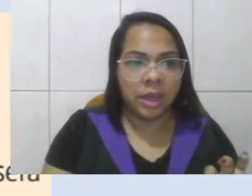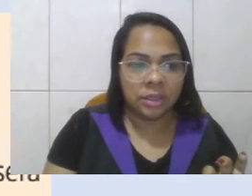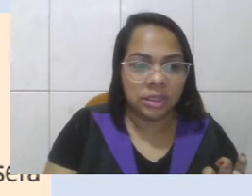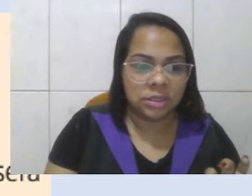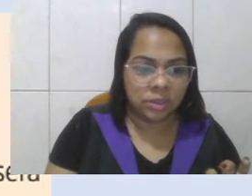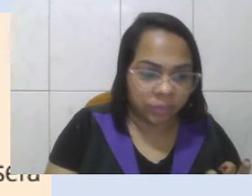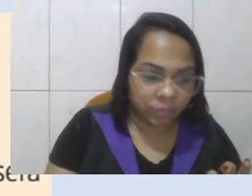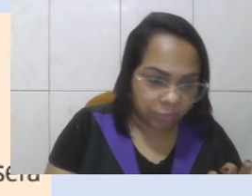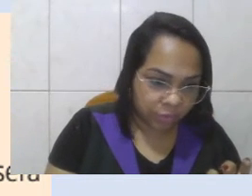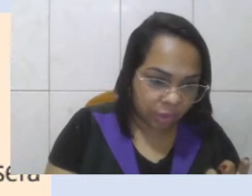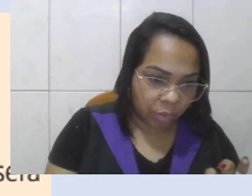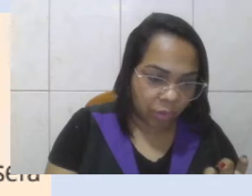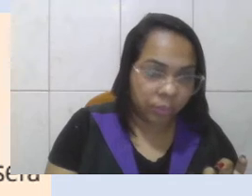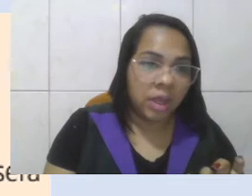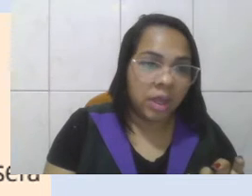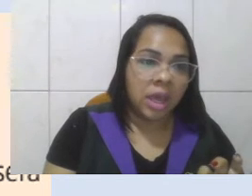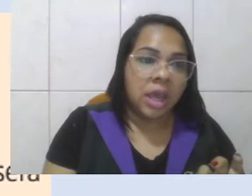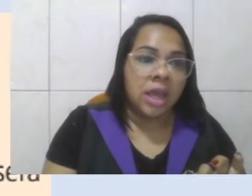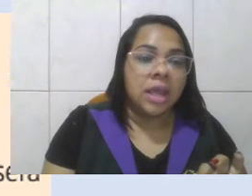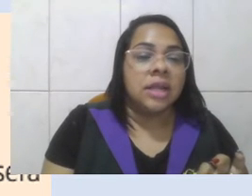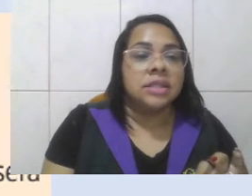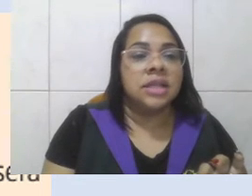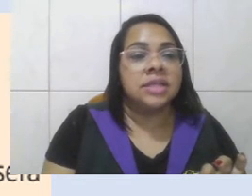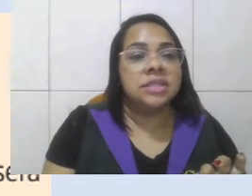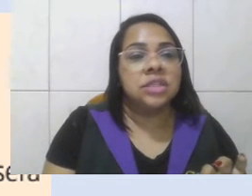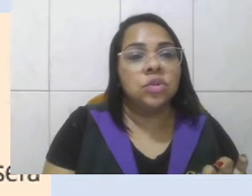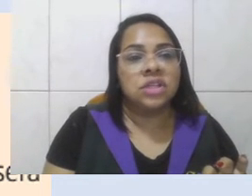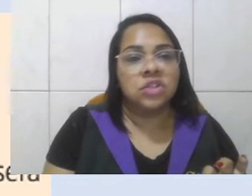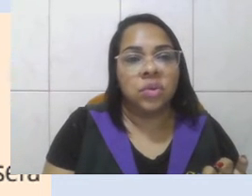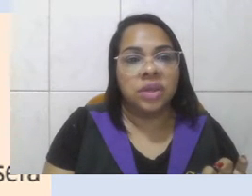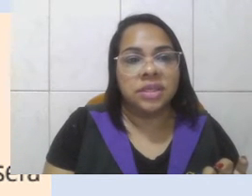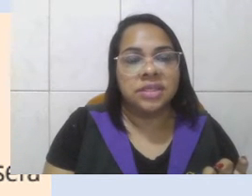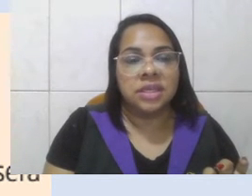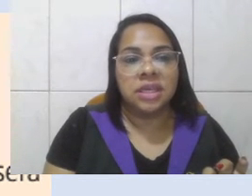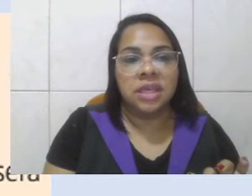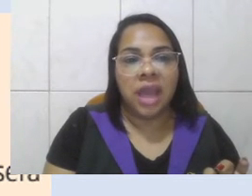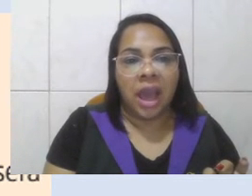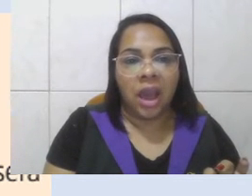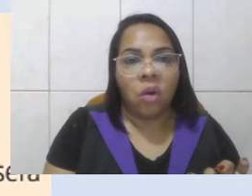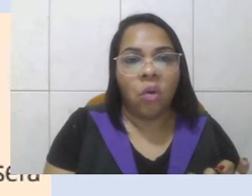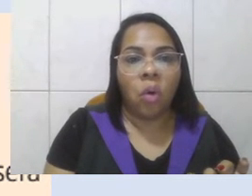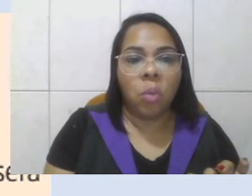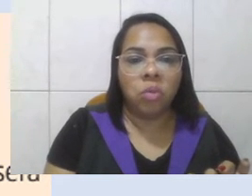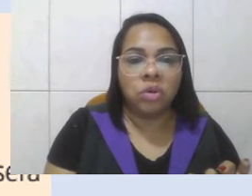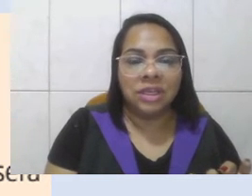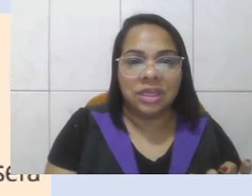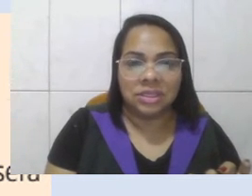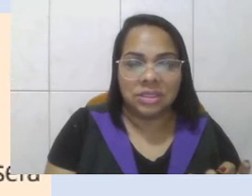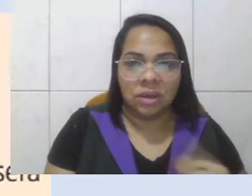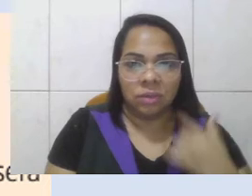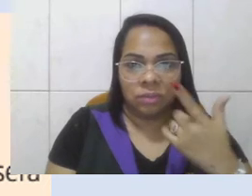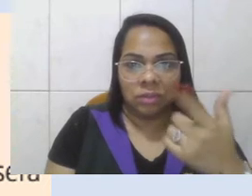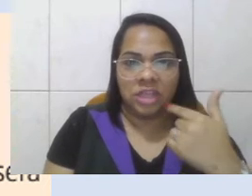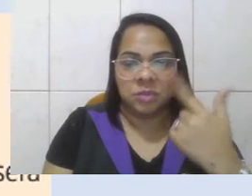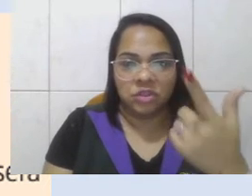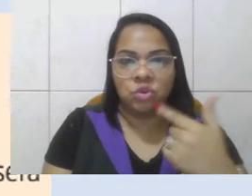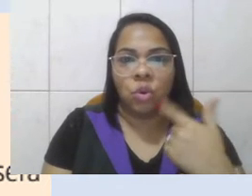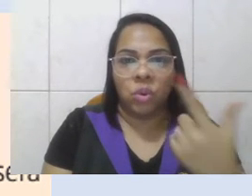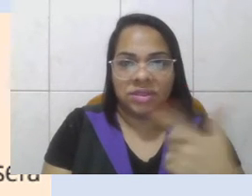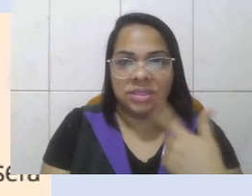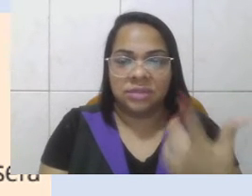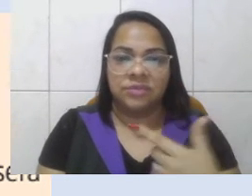bem atenção, tá bom? Nas situações em que há comunicação,